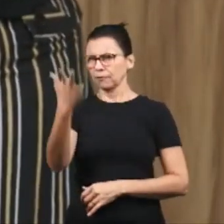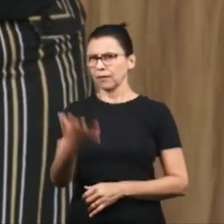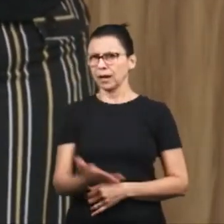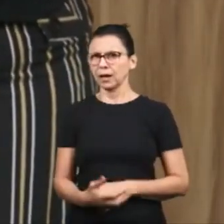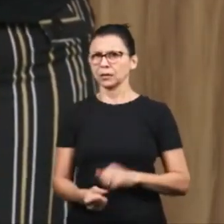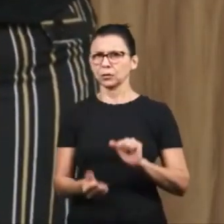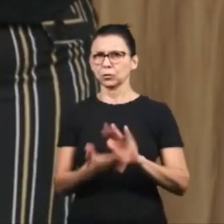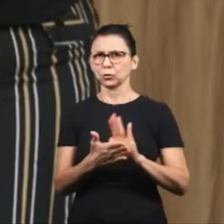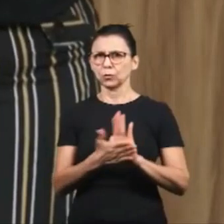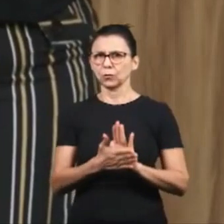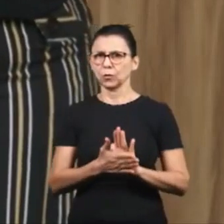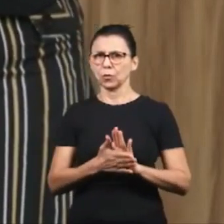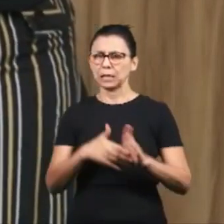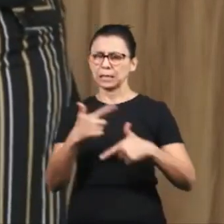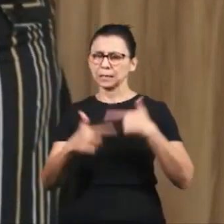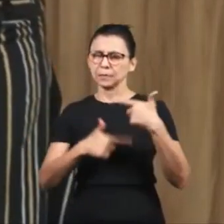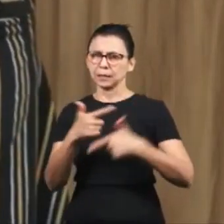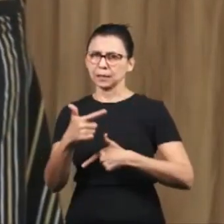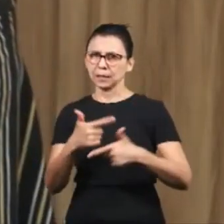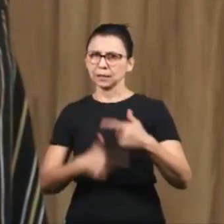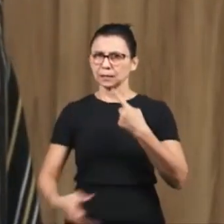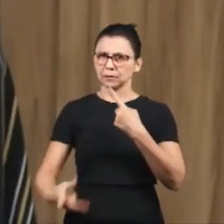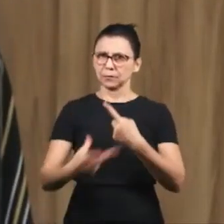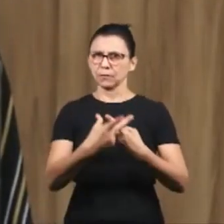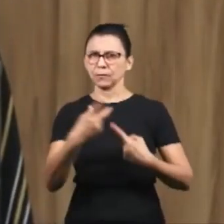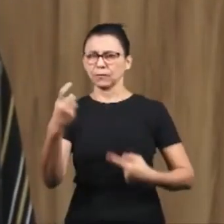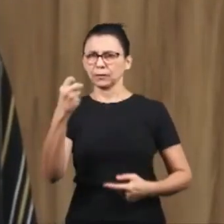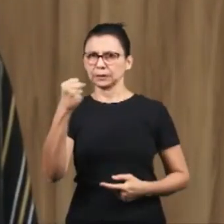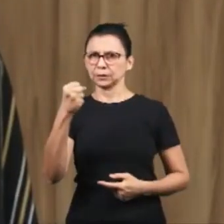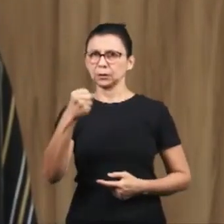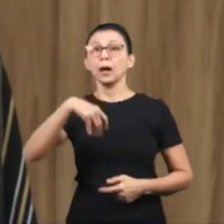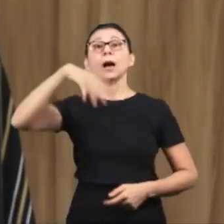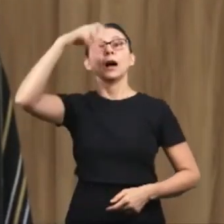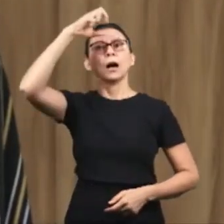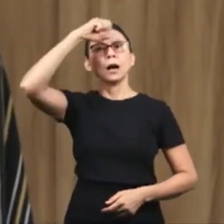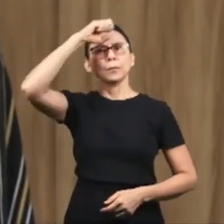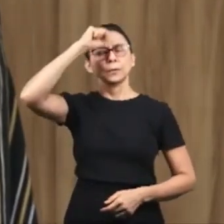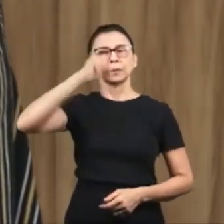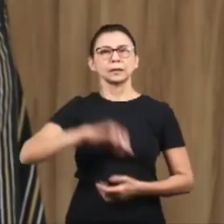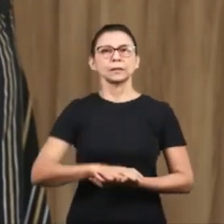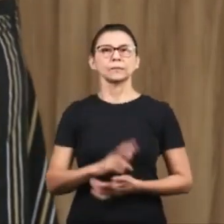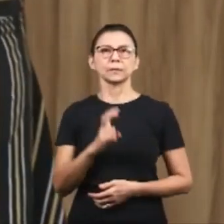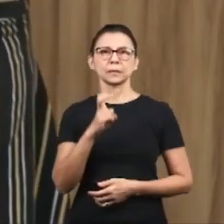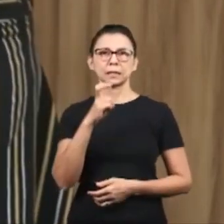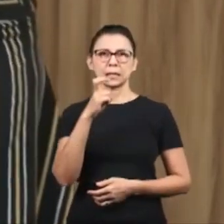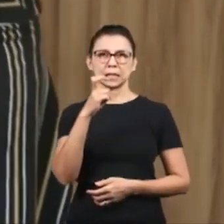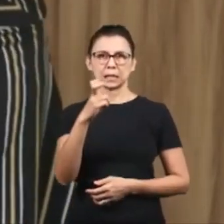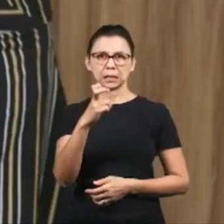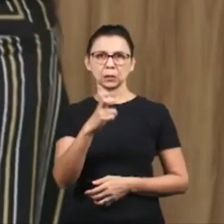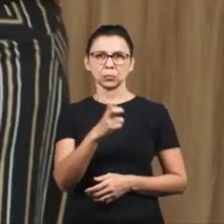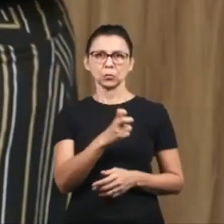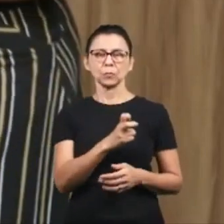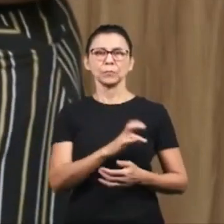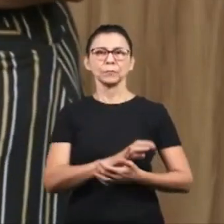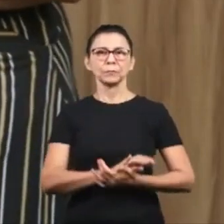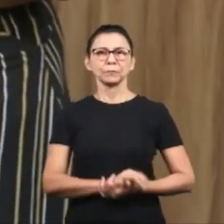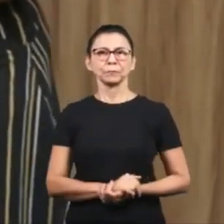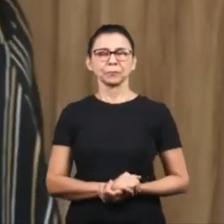facilitada o louvor Nas Batalhas Sou um Vencedor. Aprendemos 5 notas